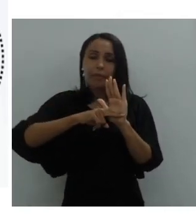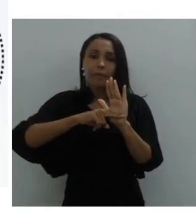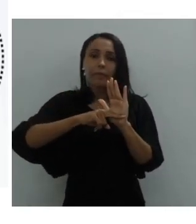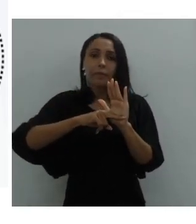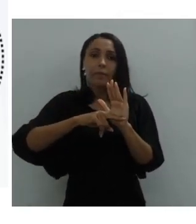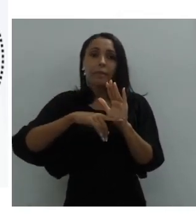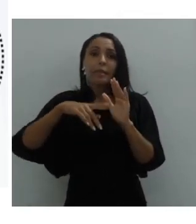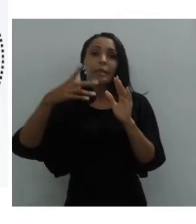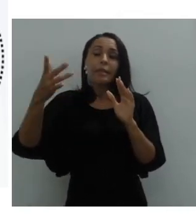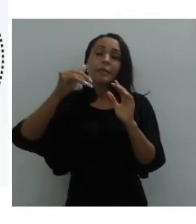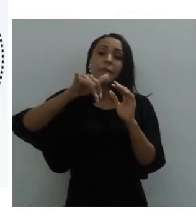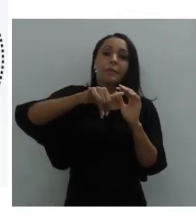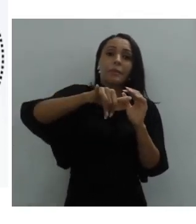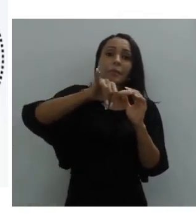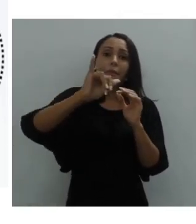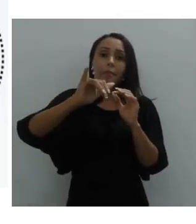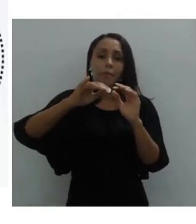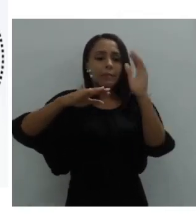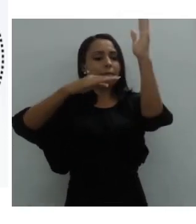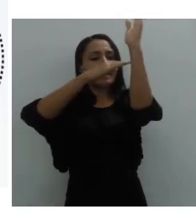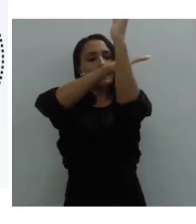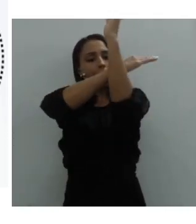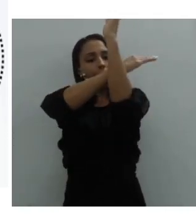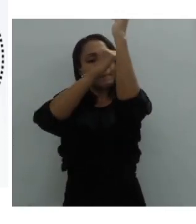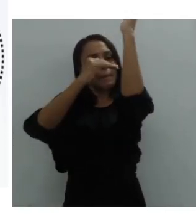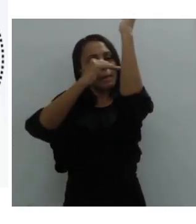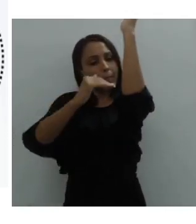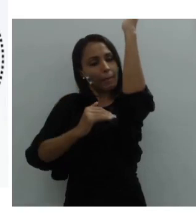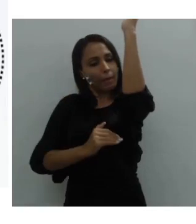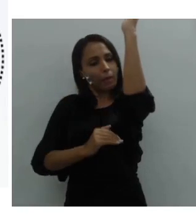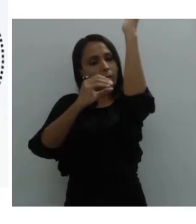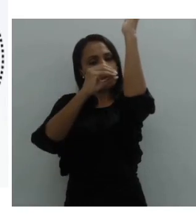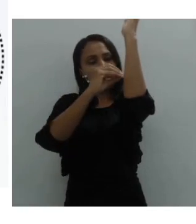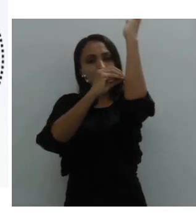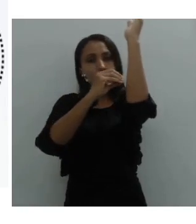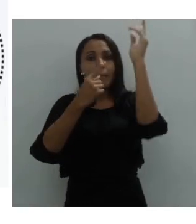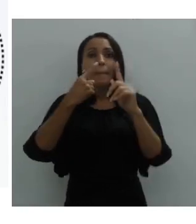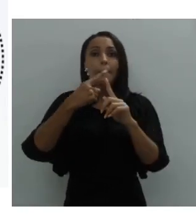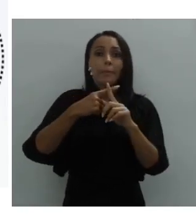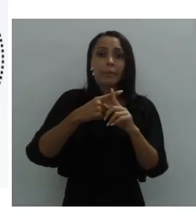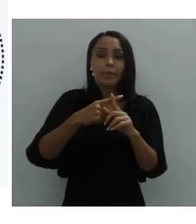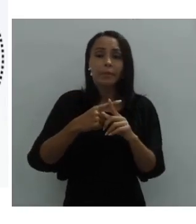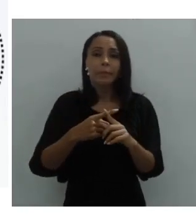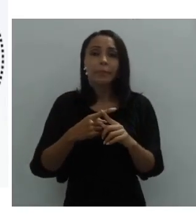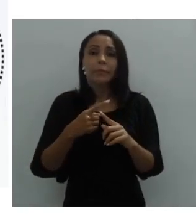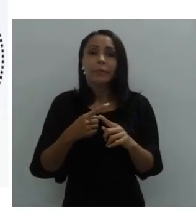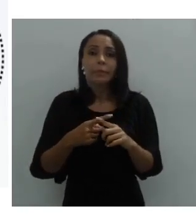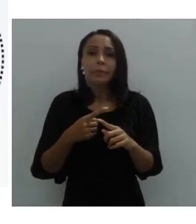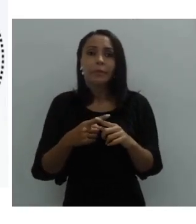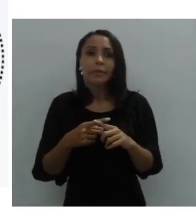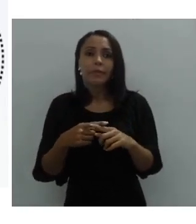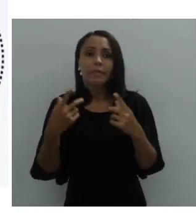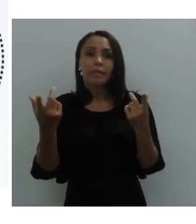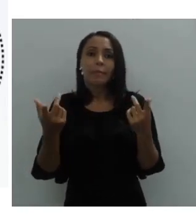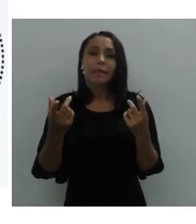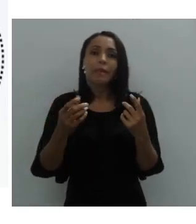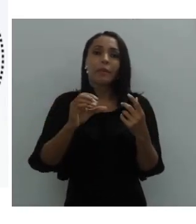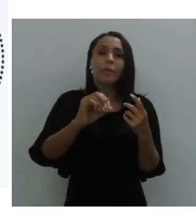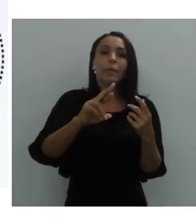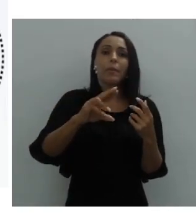y é abaixo do zero. Por quê? Quando você trabalha com pares ordenados, você